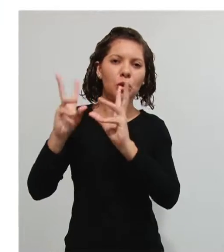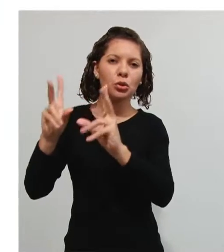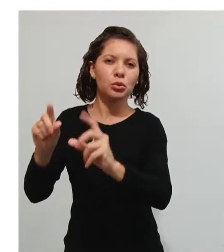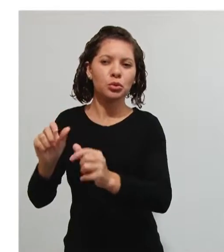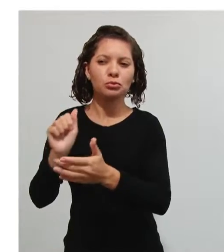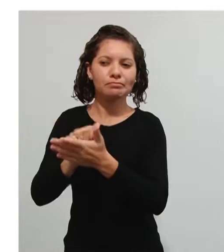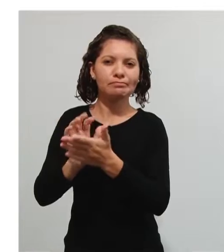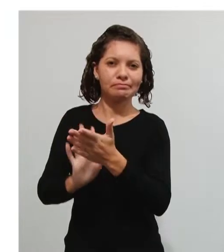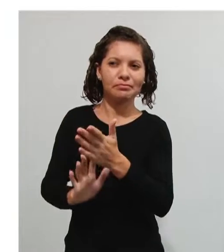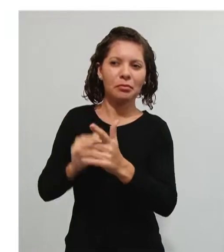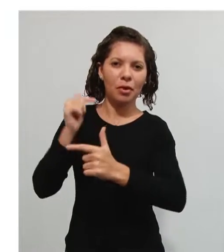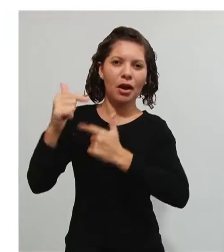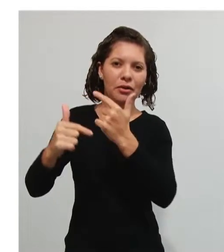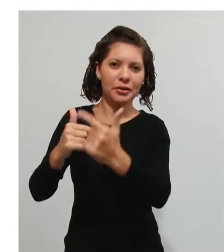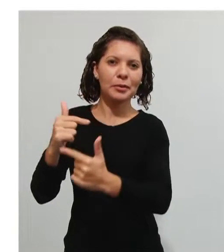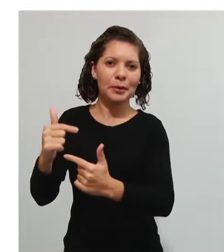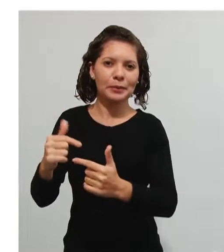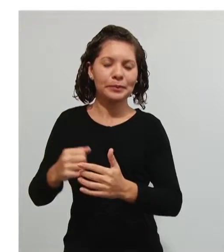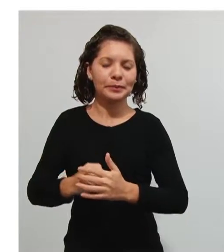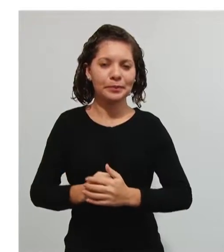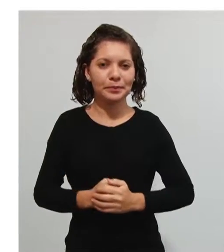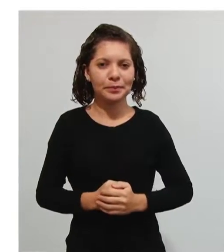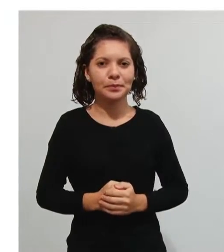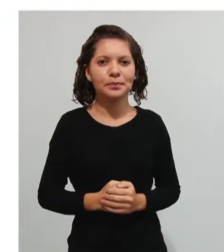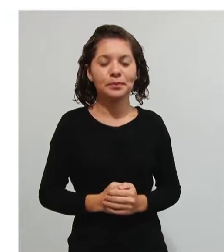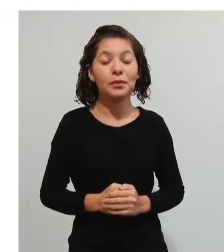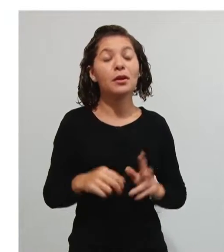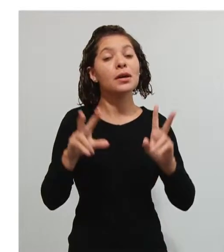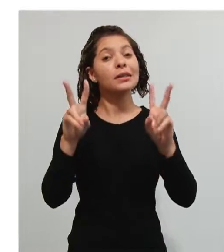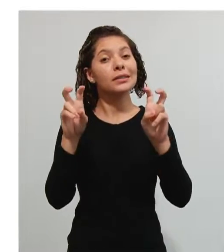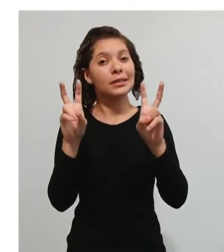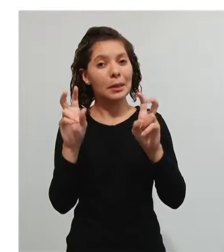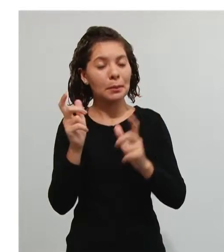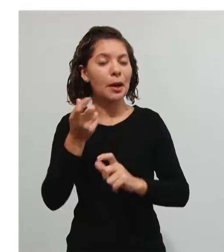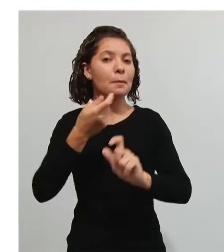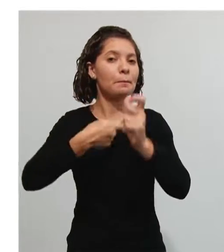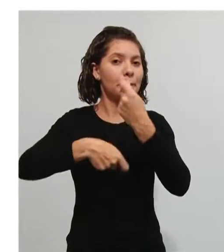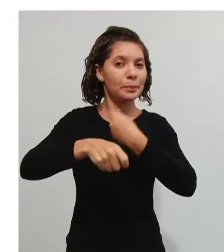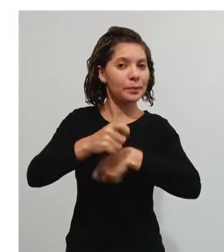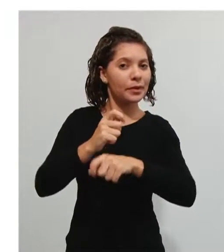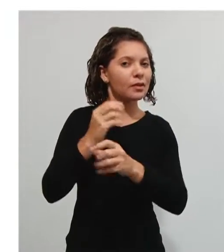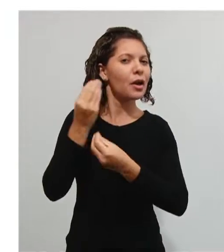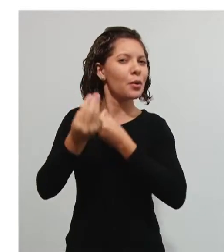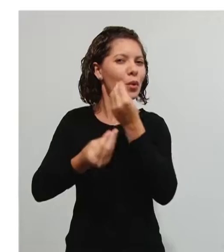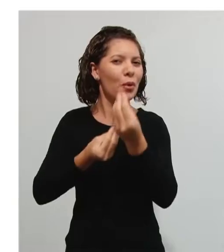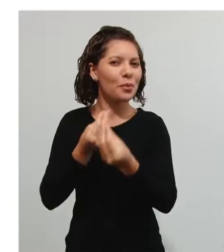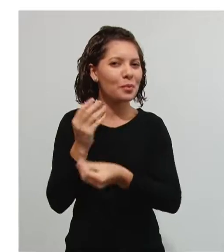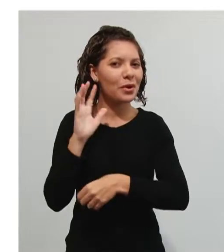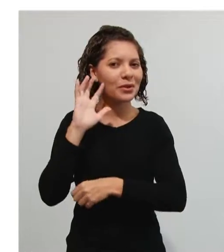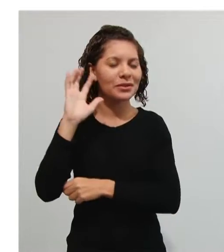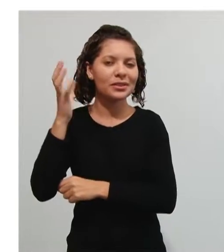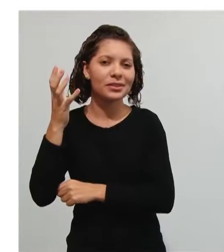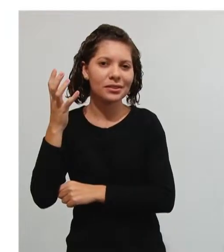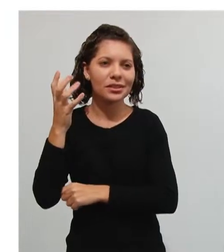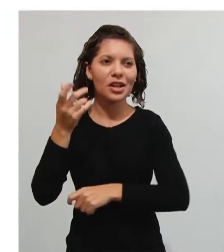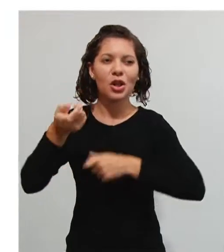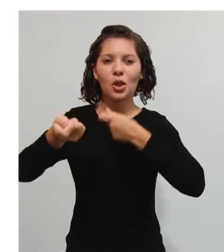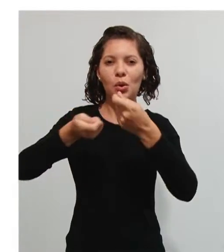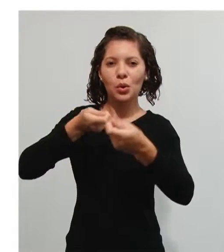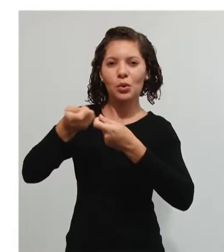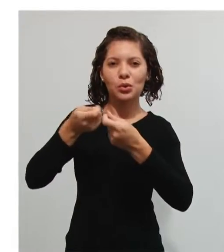suas atividades. Falando da atividade administrativa, ela está aqui no controle como